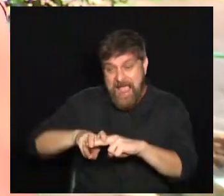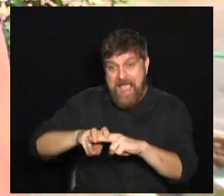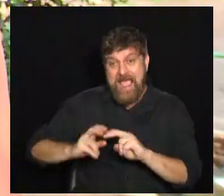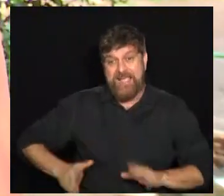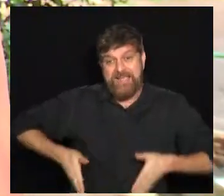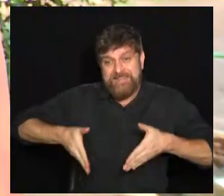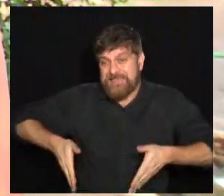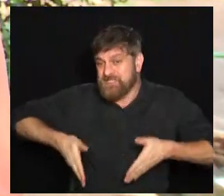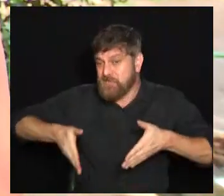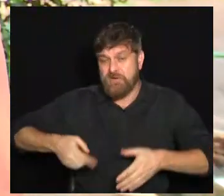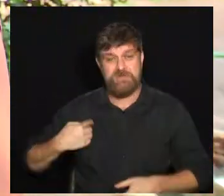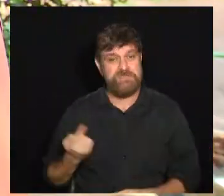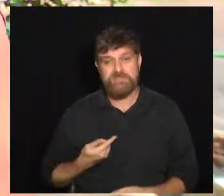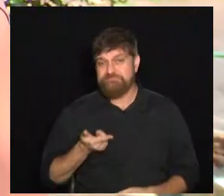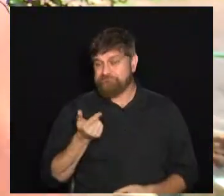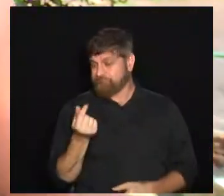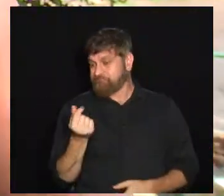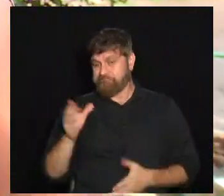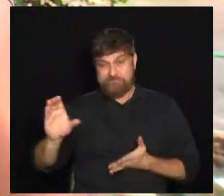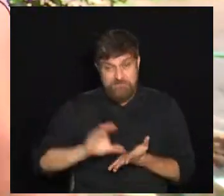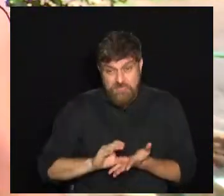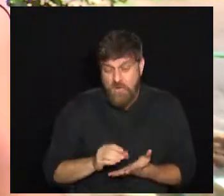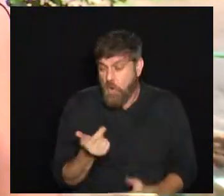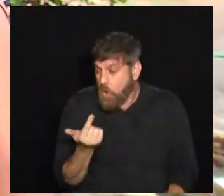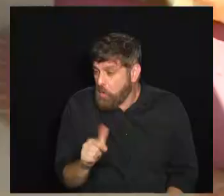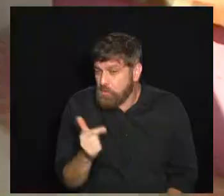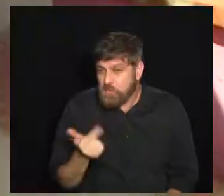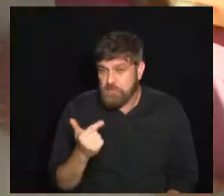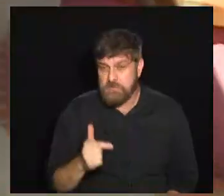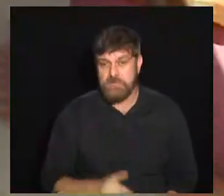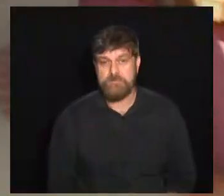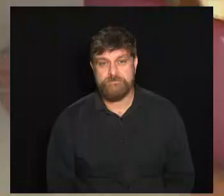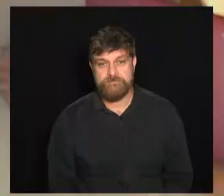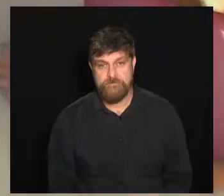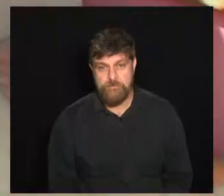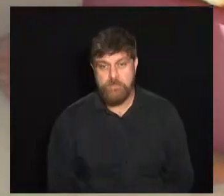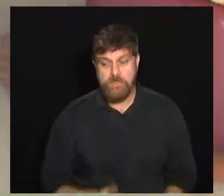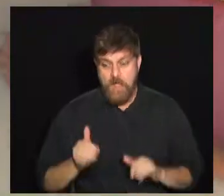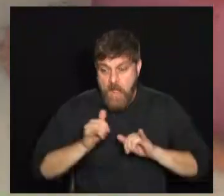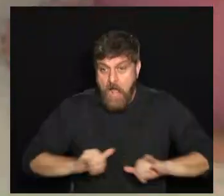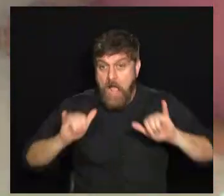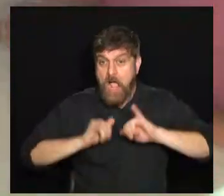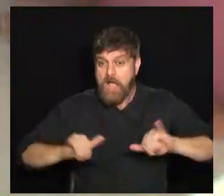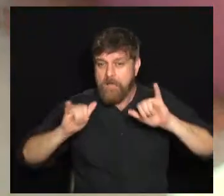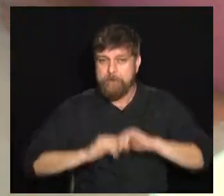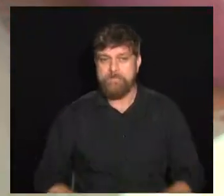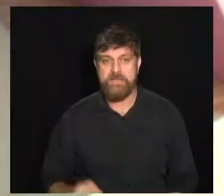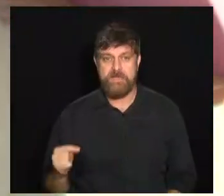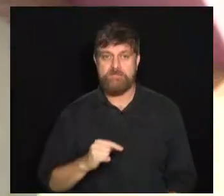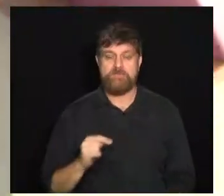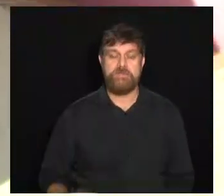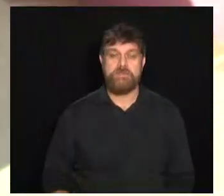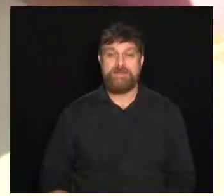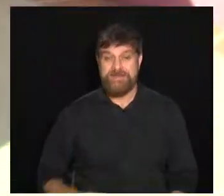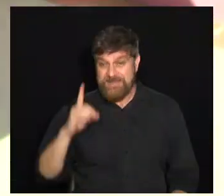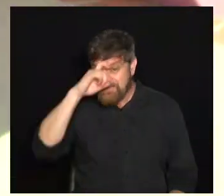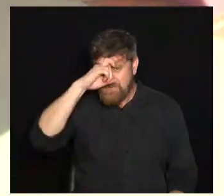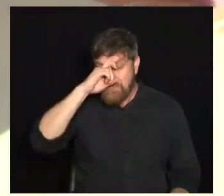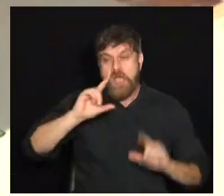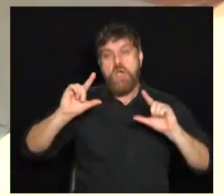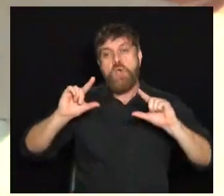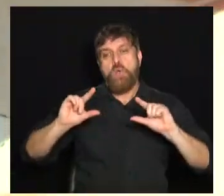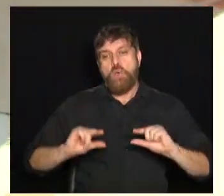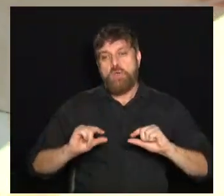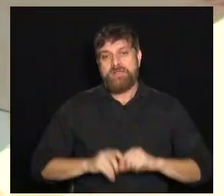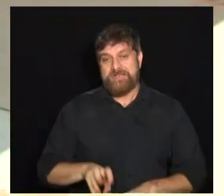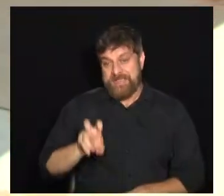aí a gente já não tem o recurso já apropriado para isso, destinado para isso. Por causa da campanha, o dia a dia ficou menos difícil. É que